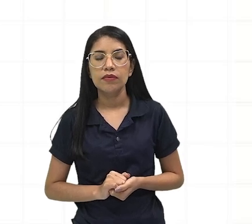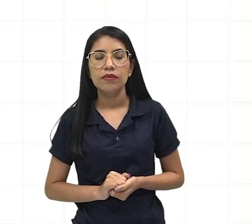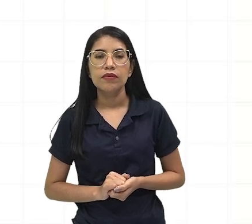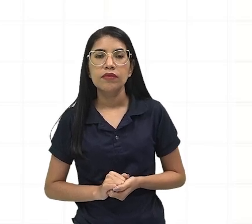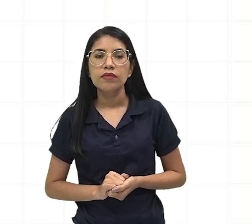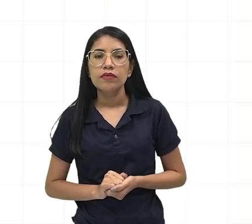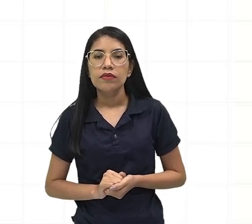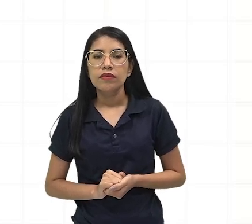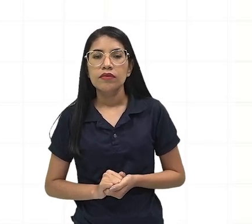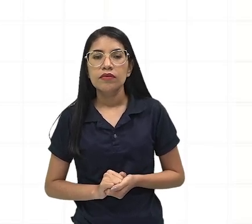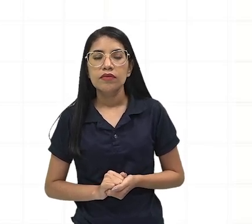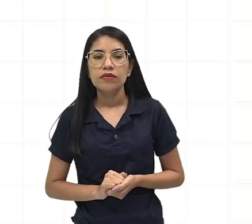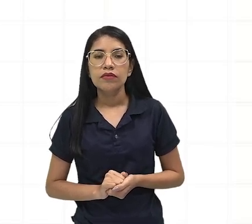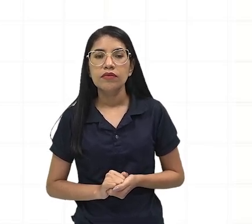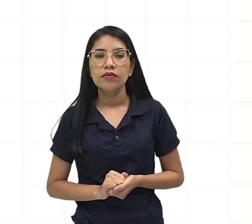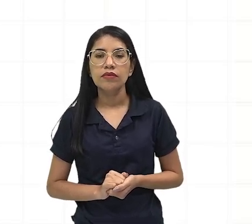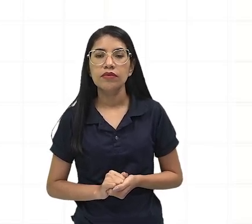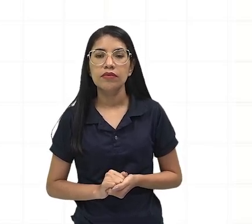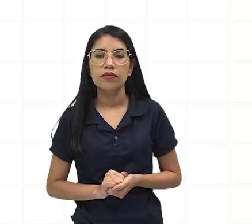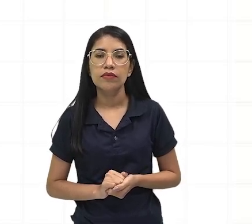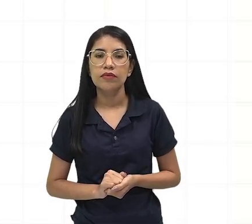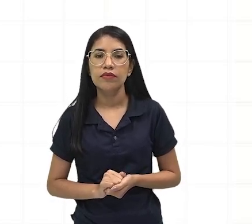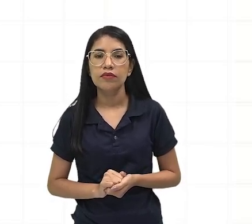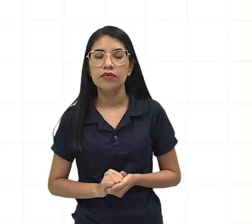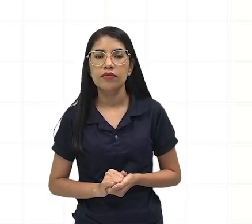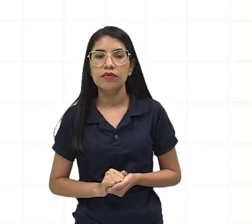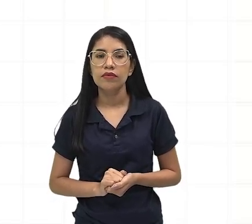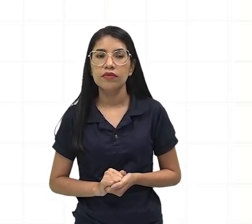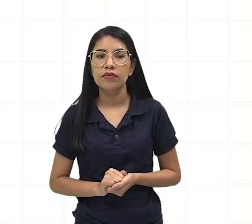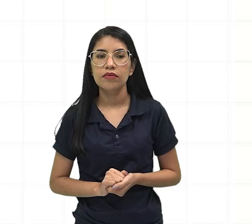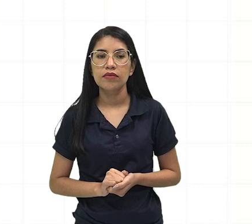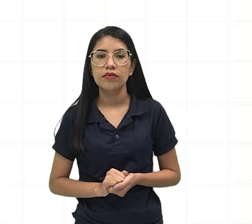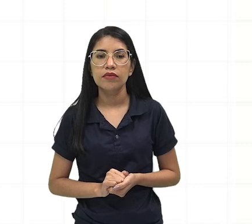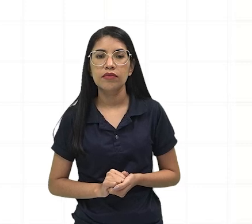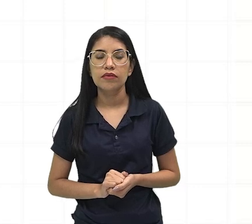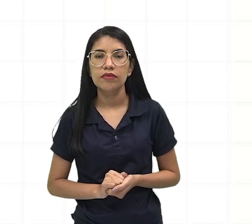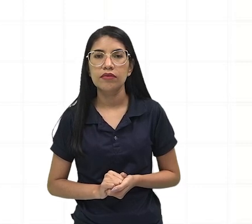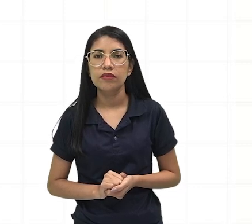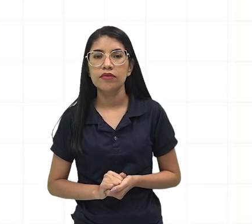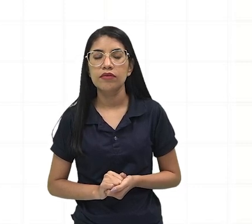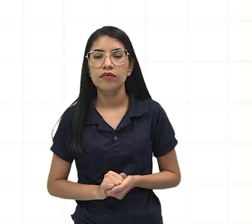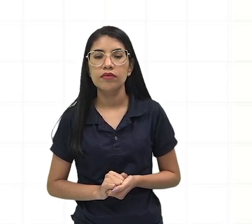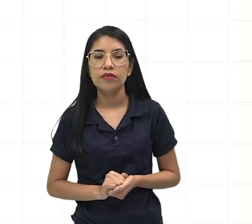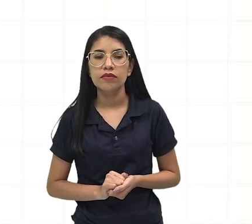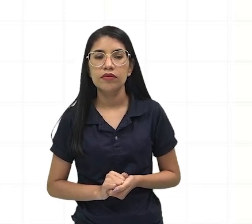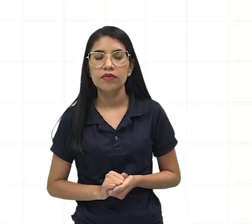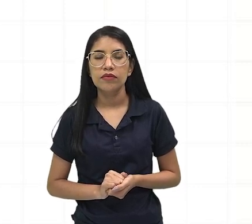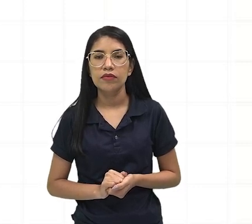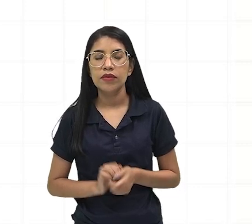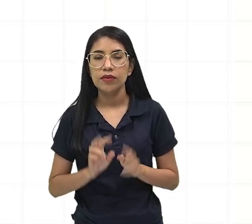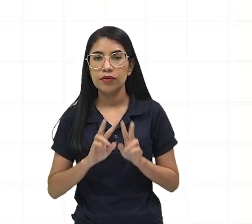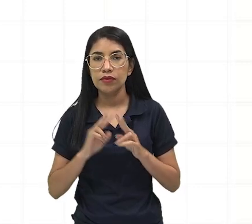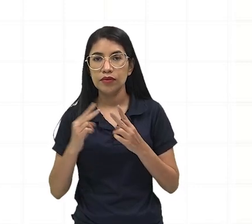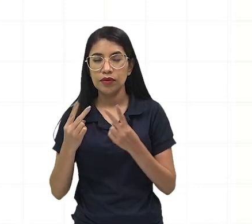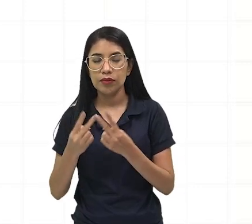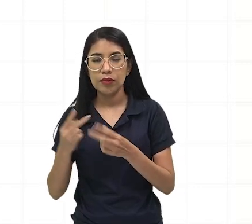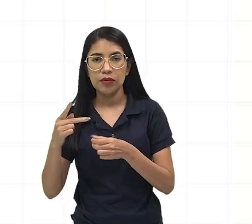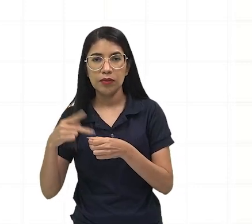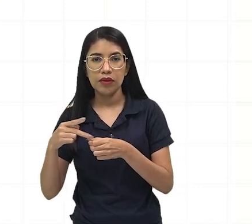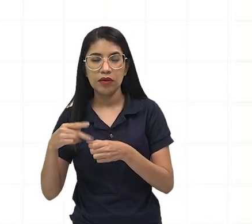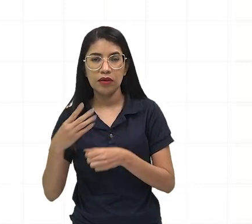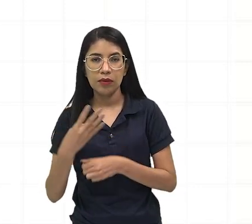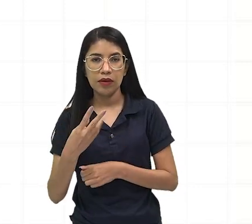2 volumes. Então, nós já sabemos que esse volume aqui do petróleo é 42